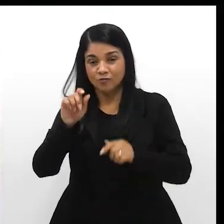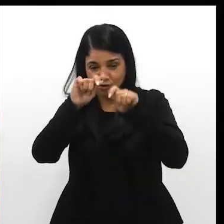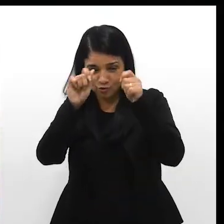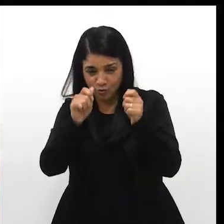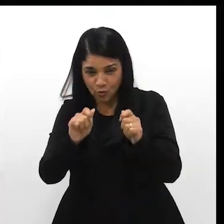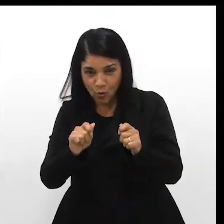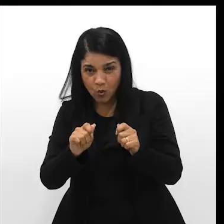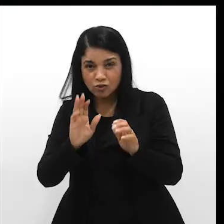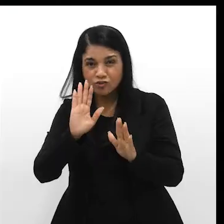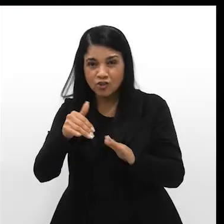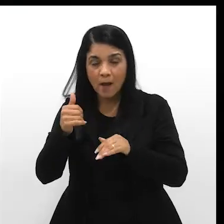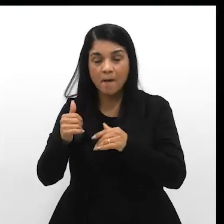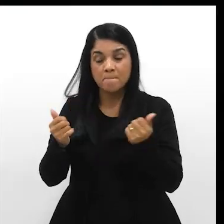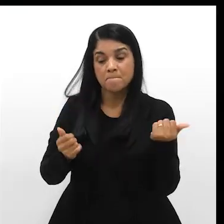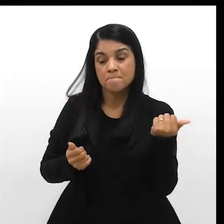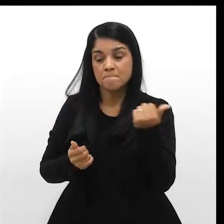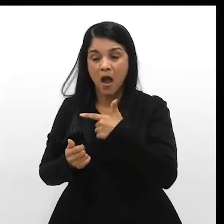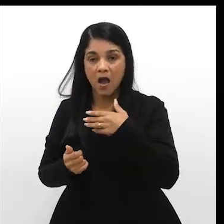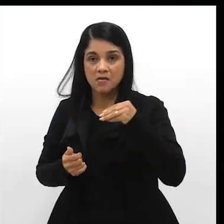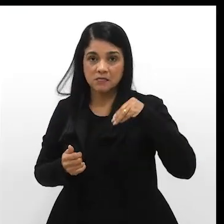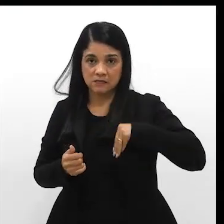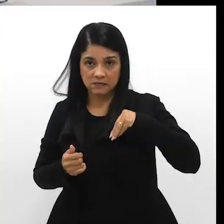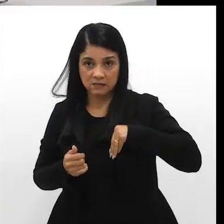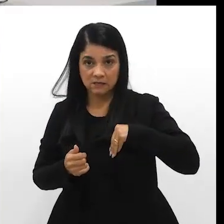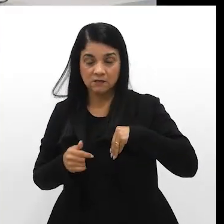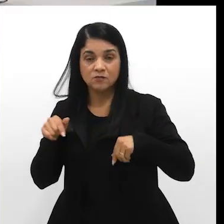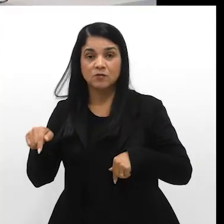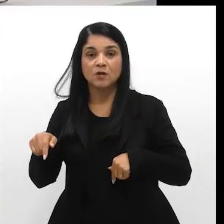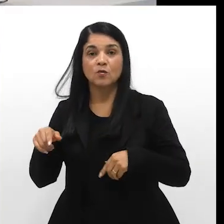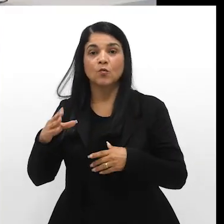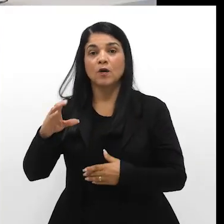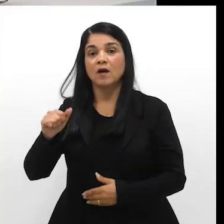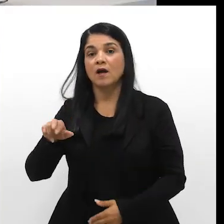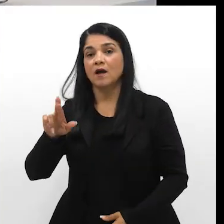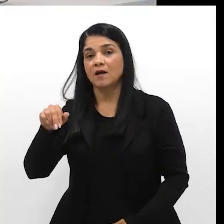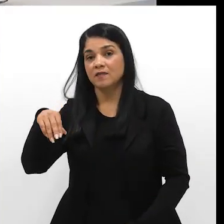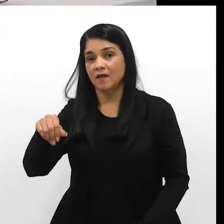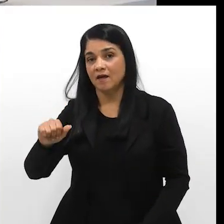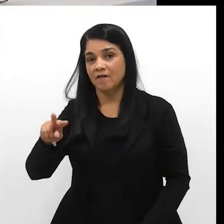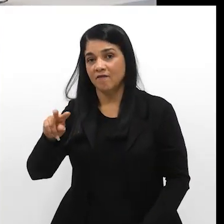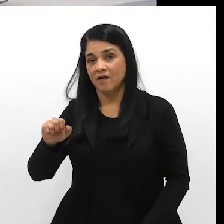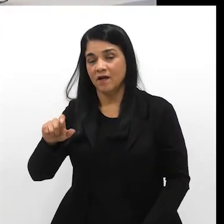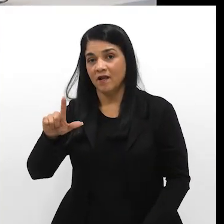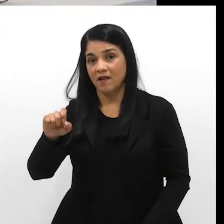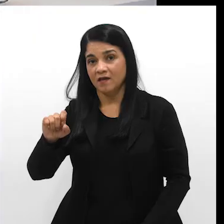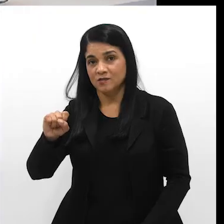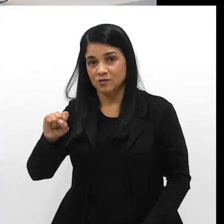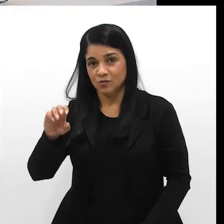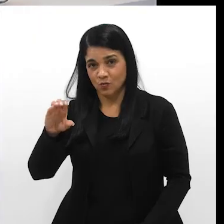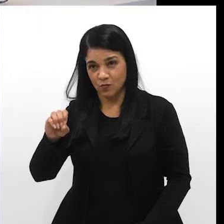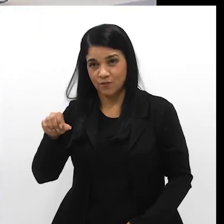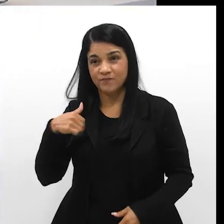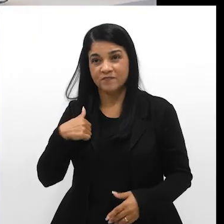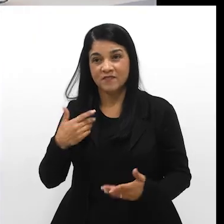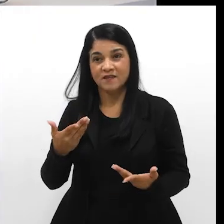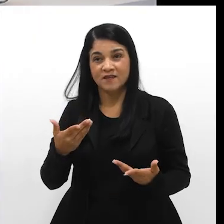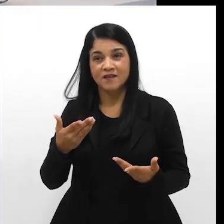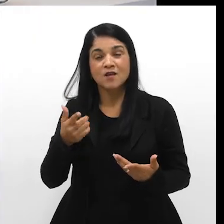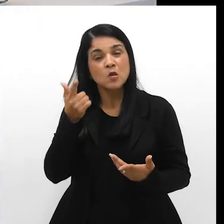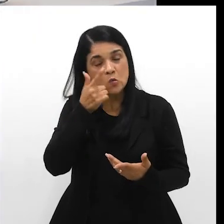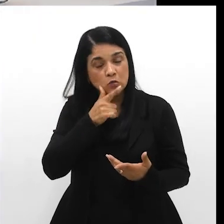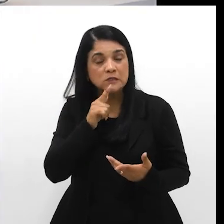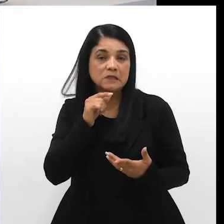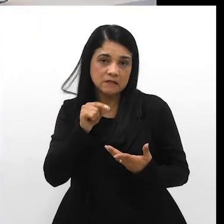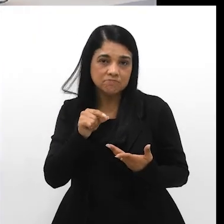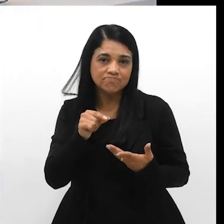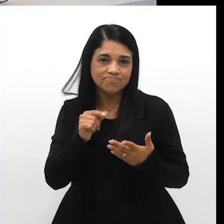chegou a ganhar, o escultor já ganhou mais do que o carnavalesco, pô. É incrível isso, né? Isso é... Eu